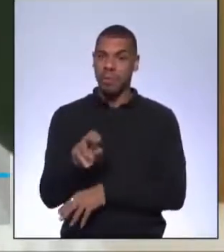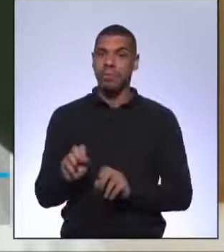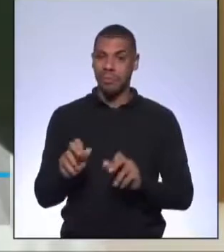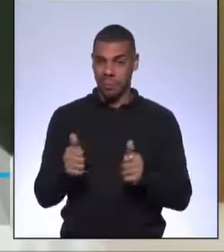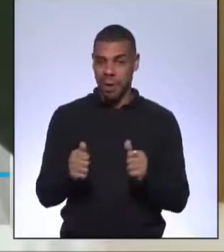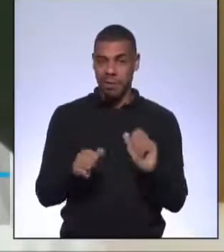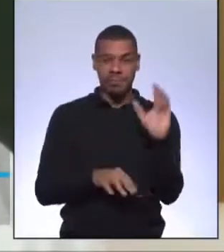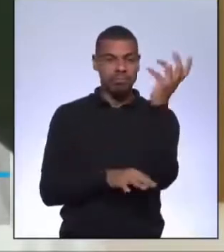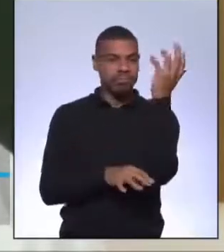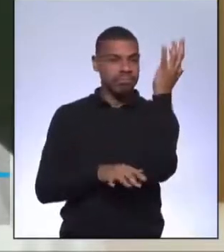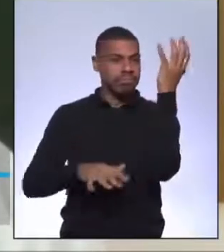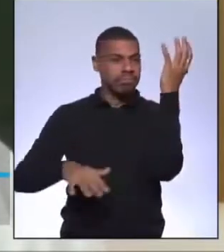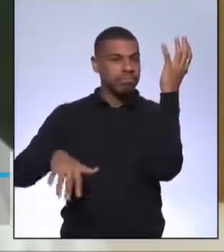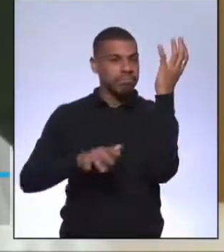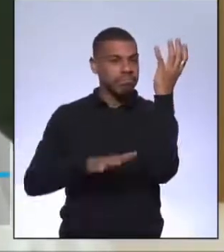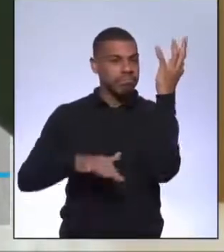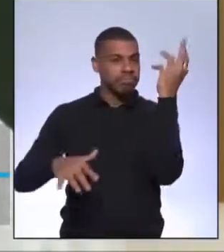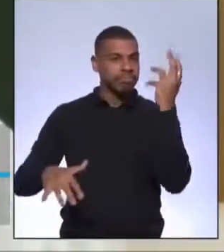Atlântica, tá bom?